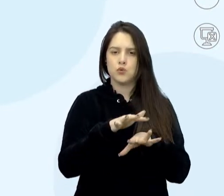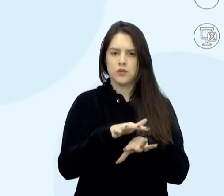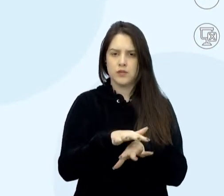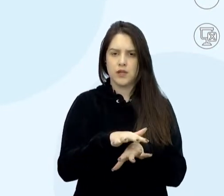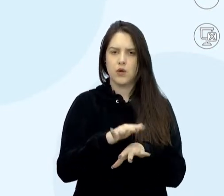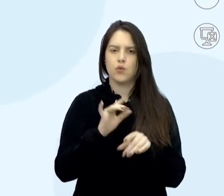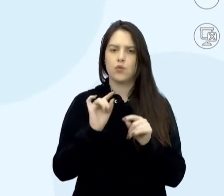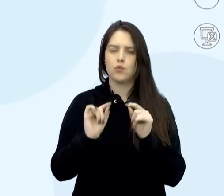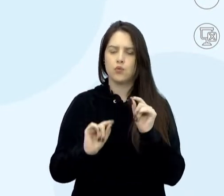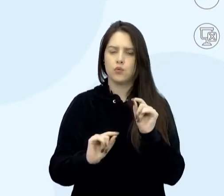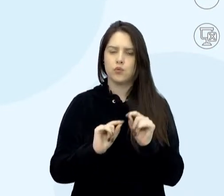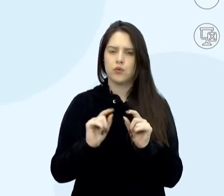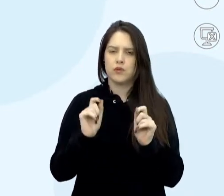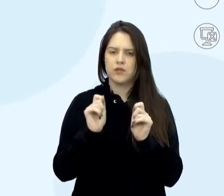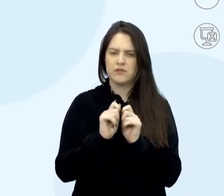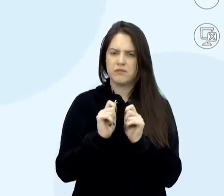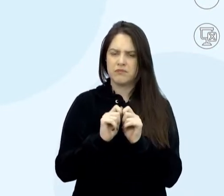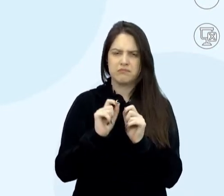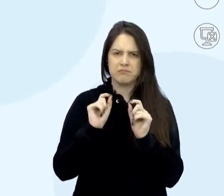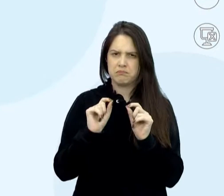que a gente fez na introdução?